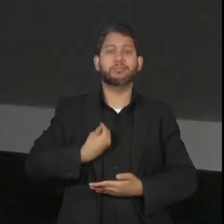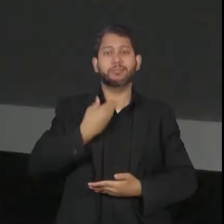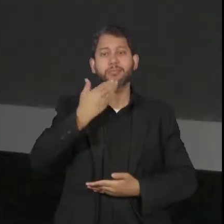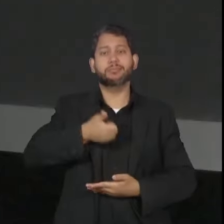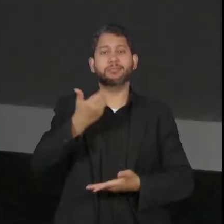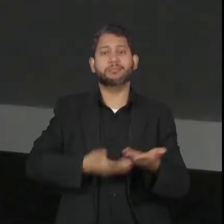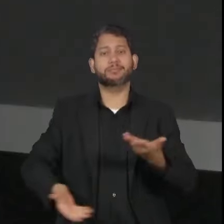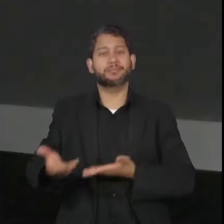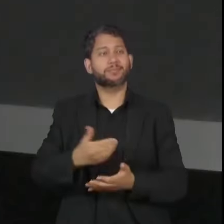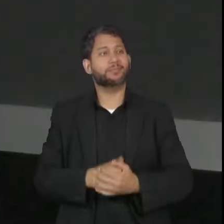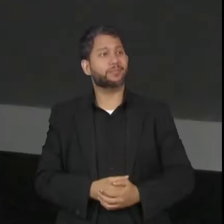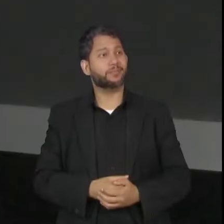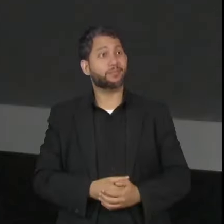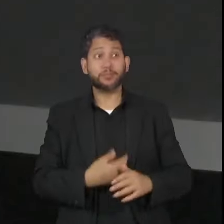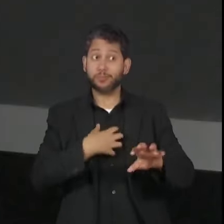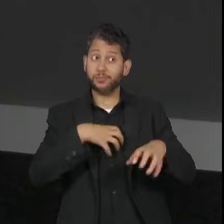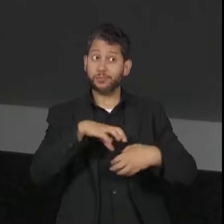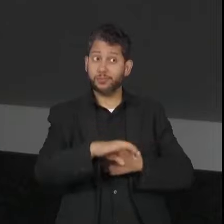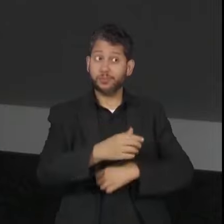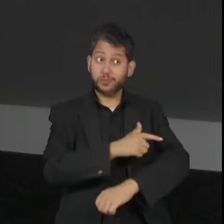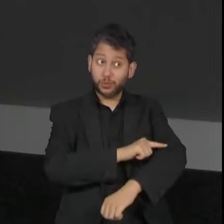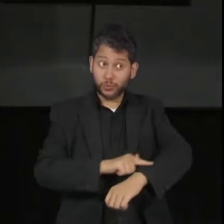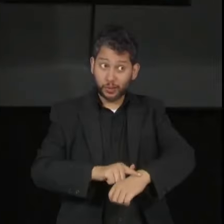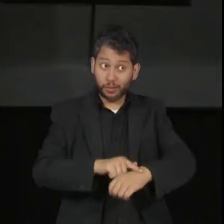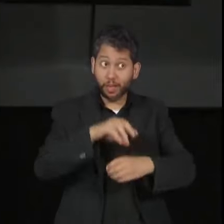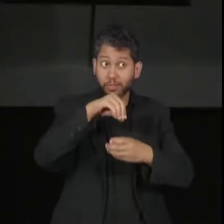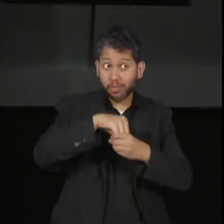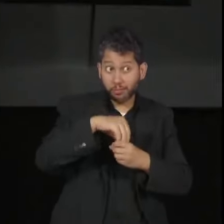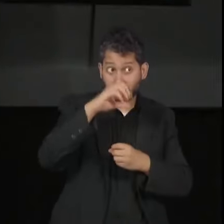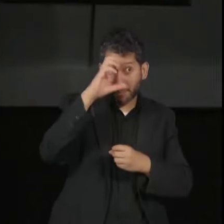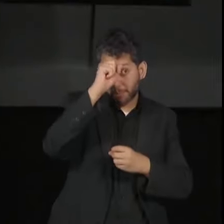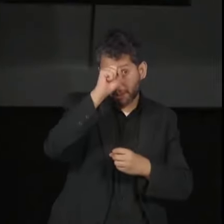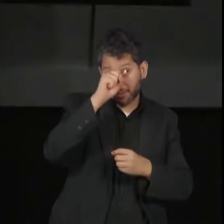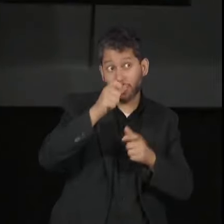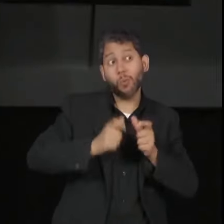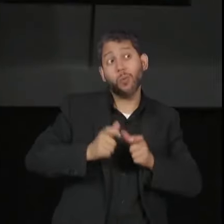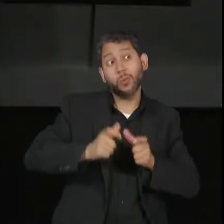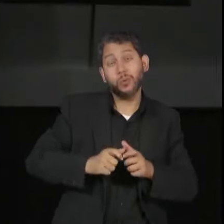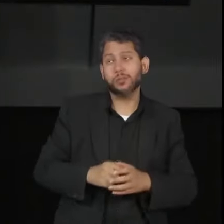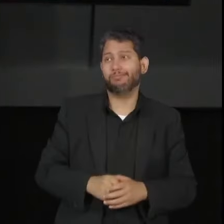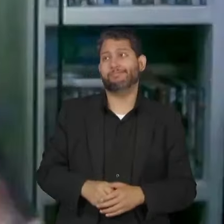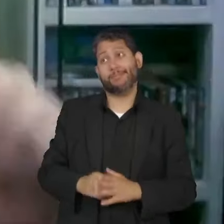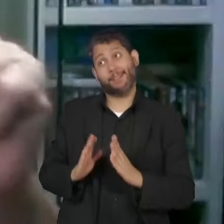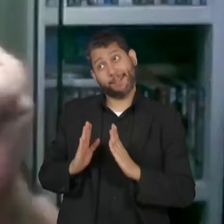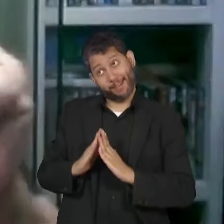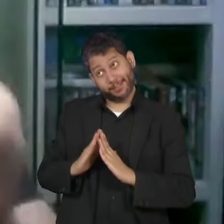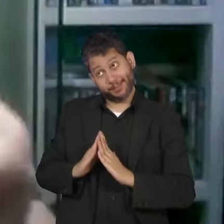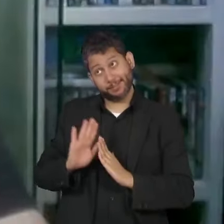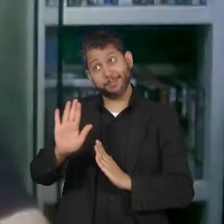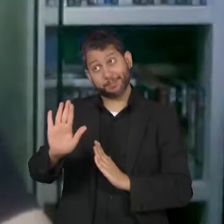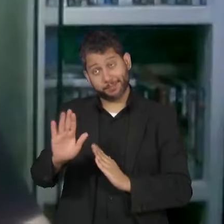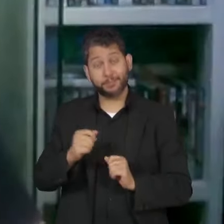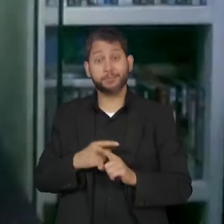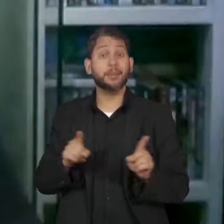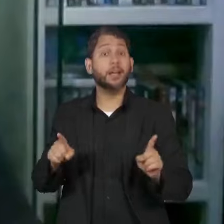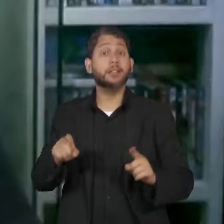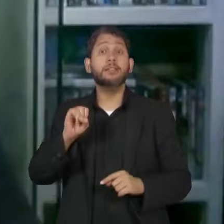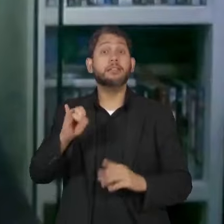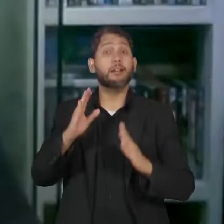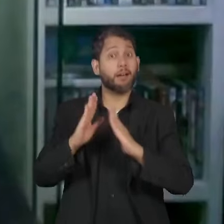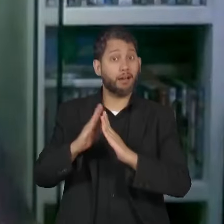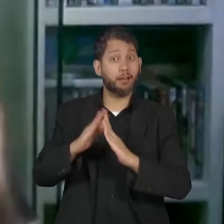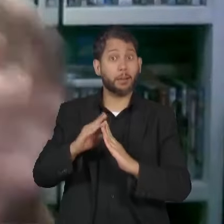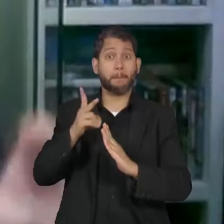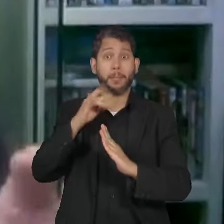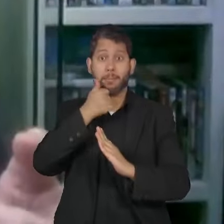rica. A gentileza se aprende em casa? Sim. A gentileza se aprende em casa, mas se você não teve oportunidade de